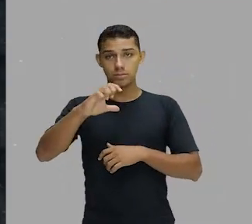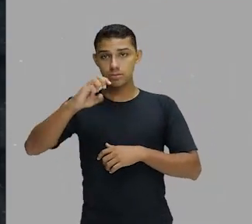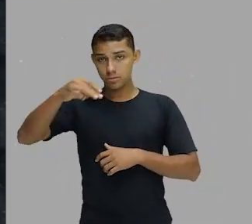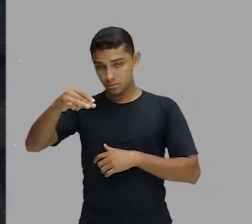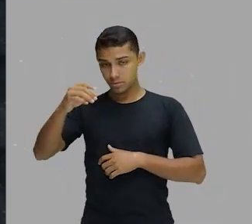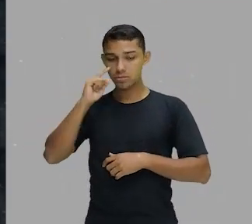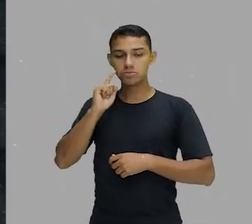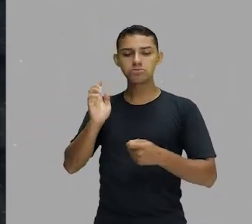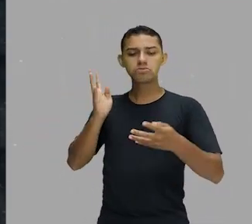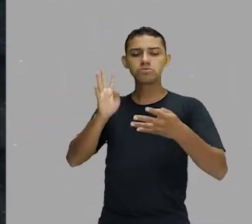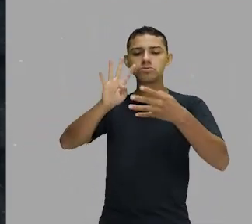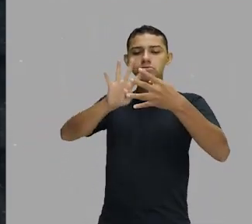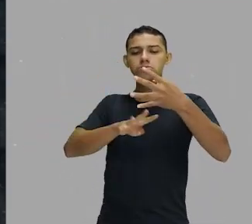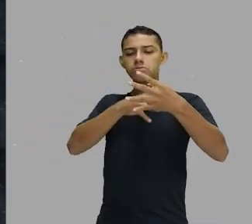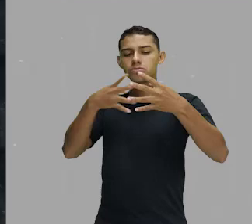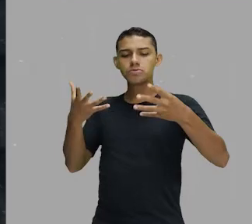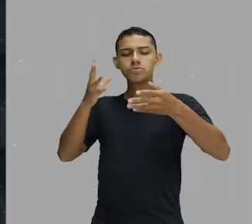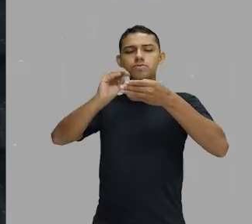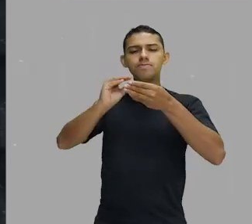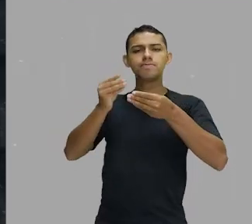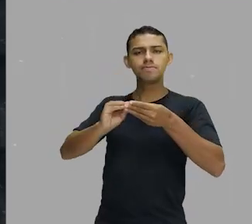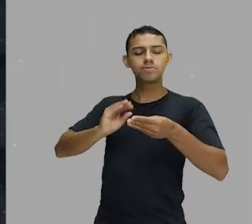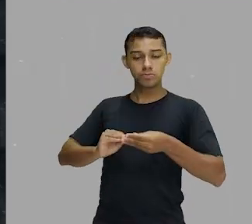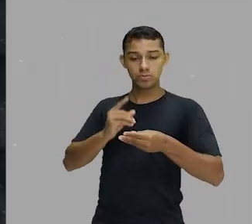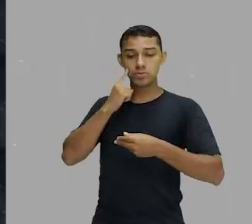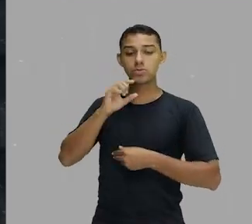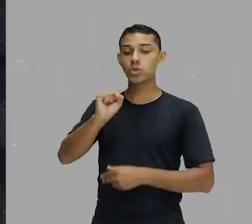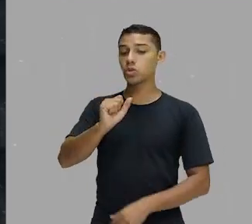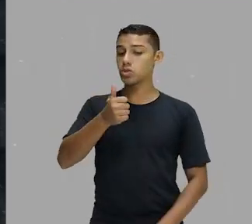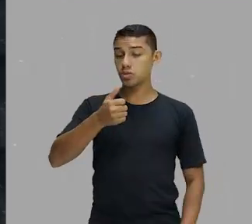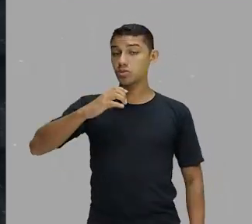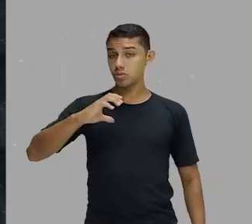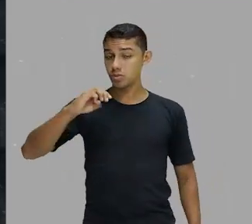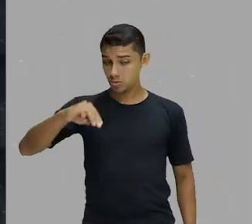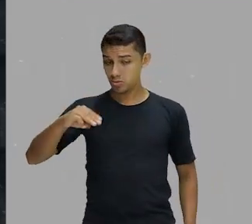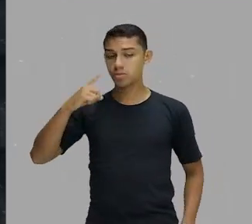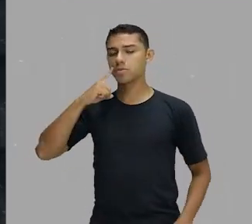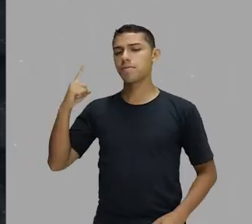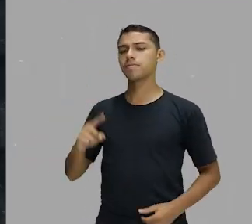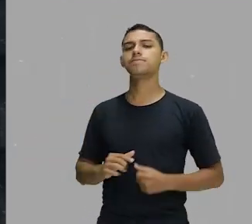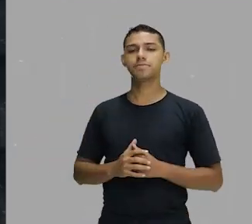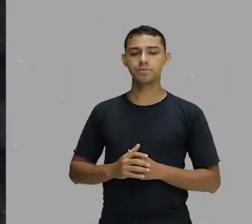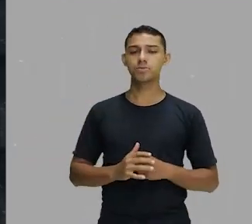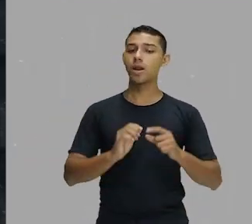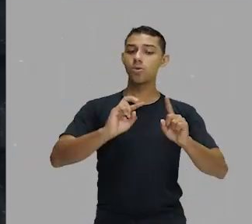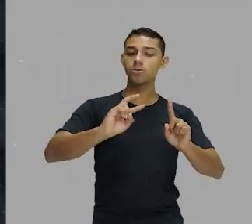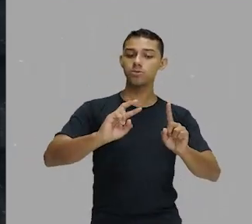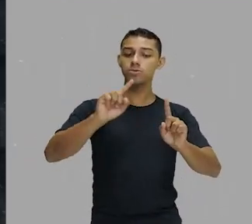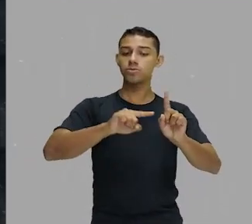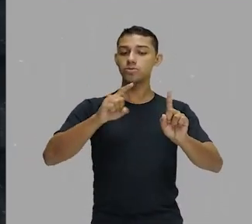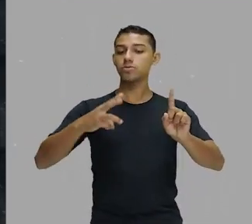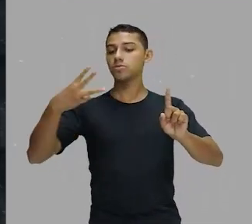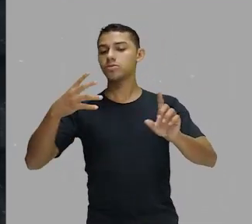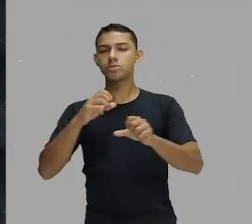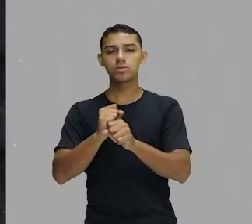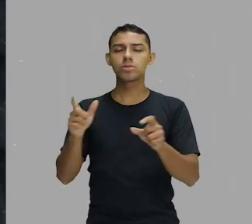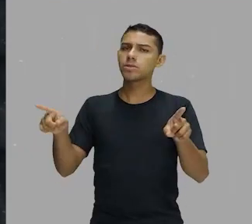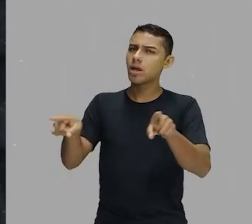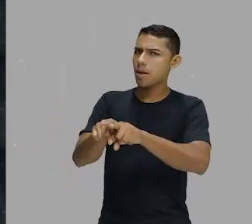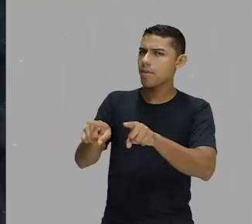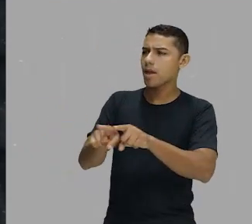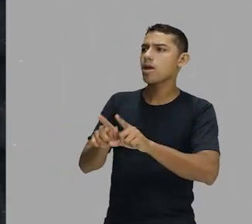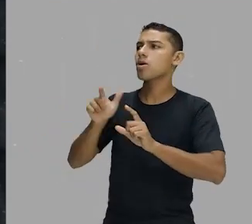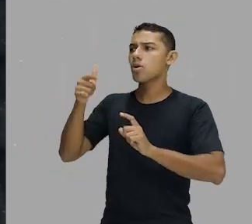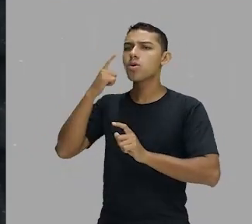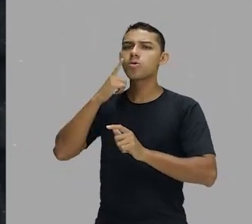tabela, fazendo as continhas. Nossa resposta é 81 centímetros. Mas essa questão, ela cabe a algumas outras análises,